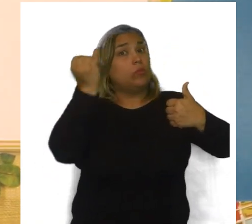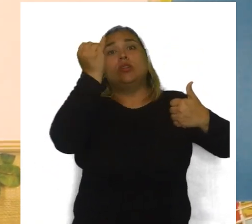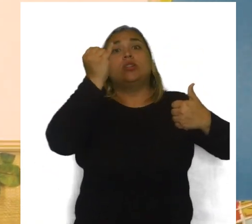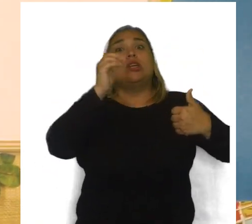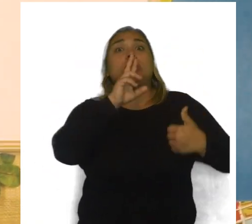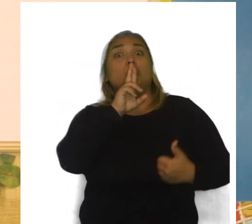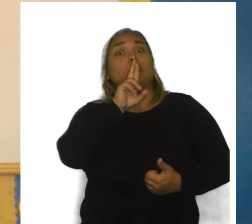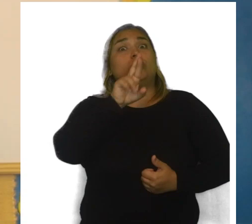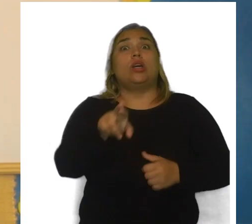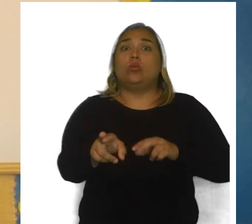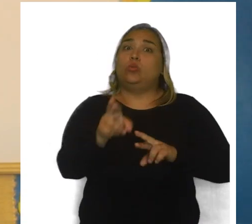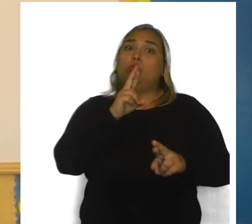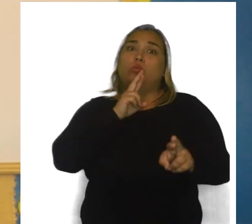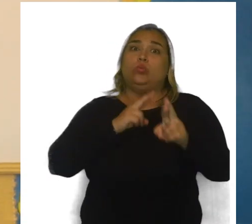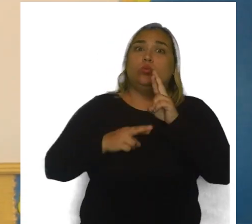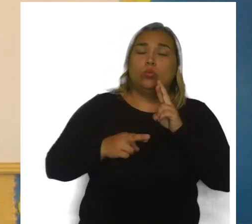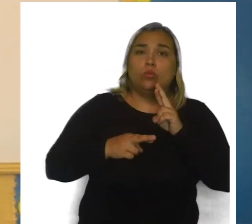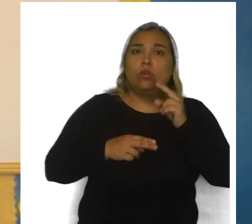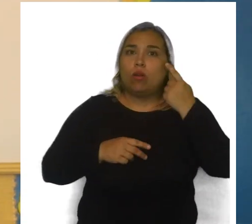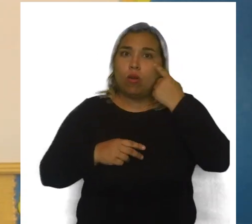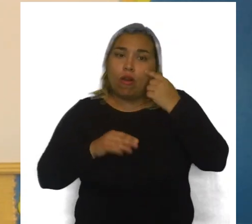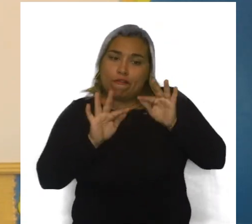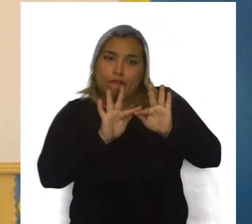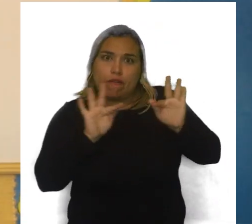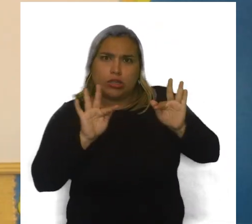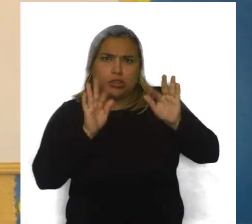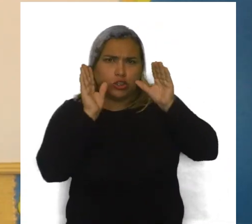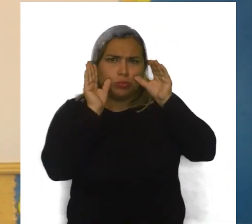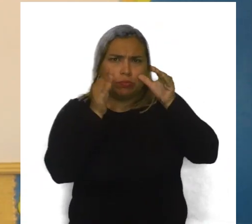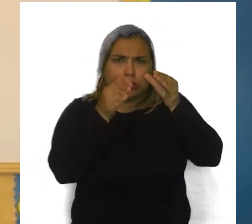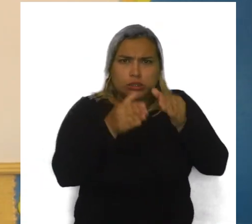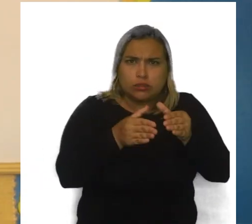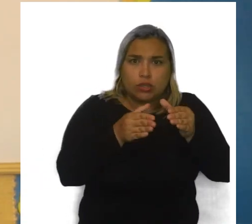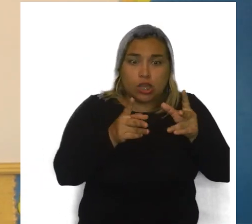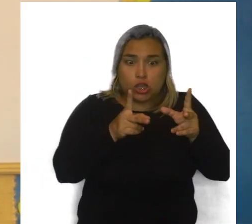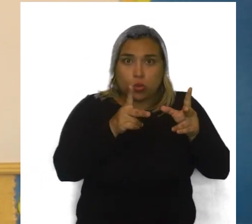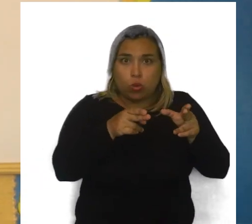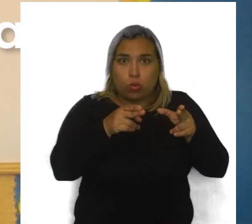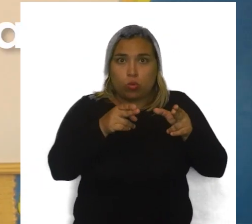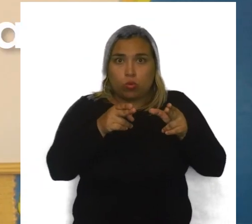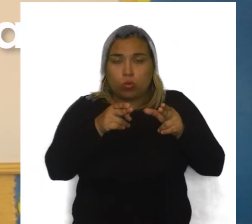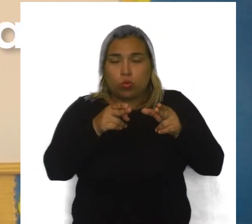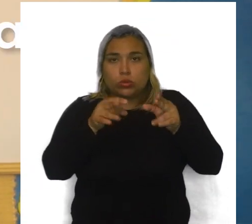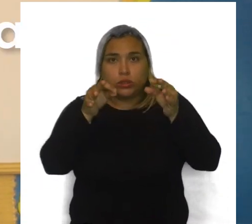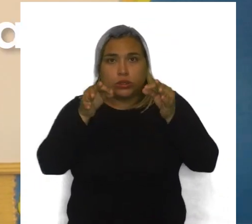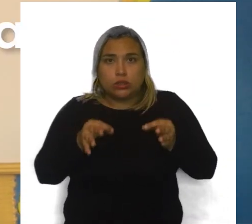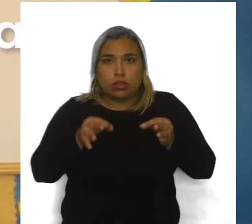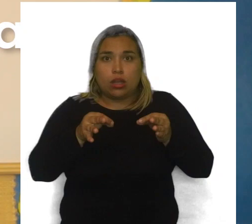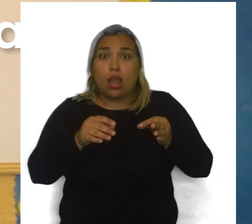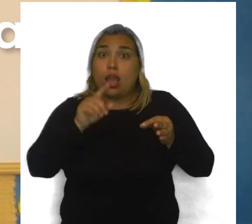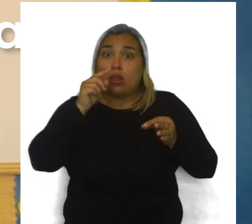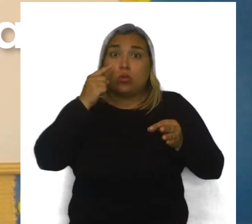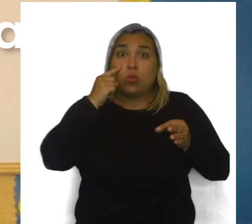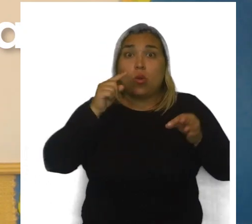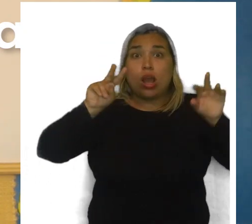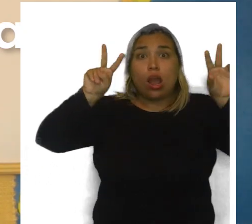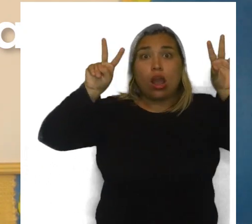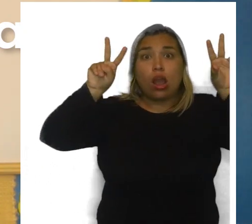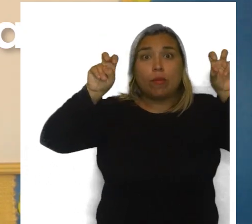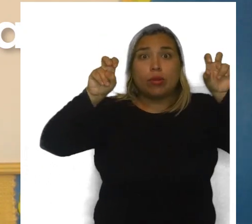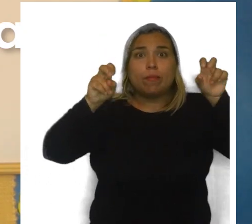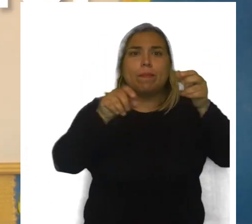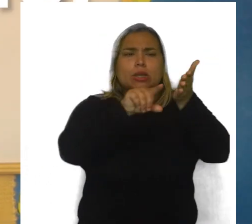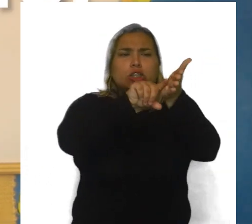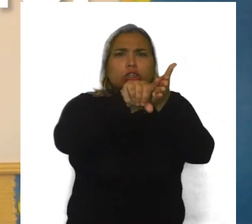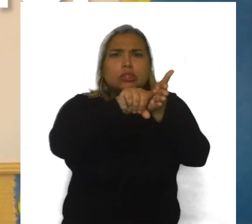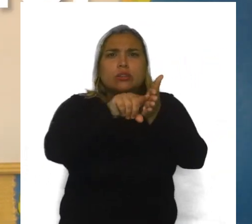não são anúncios. Para achar uma frase específica, exatamente como está escrita, a dica é escrevê-la entre aspas no campo de